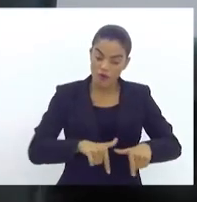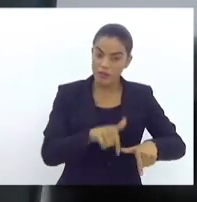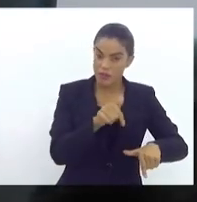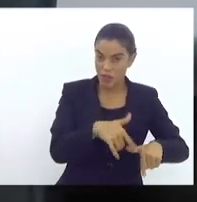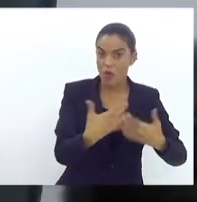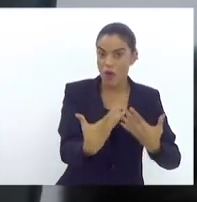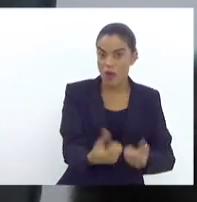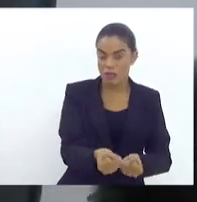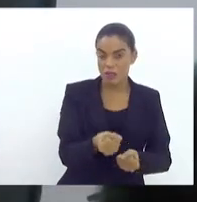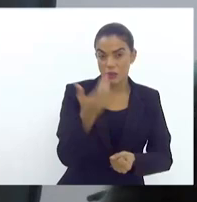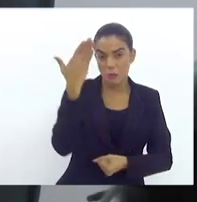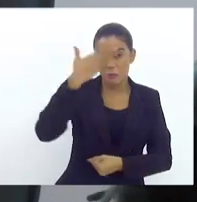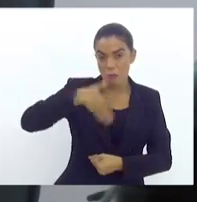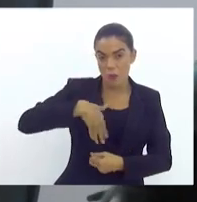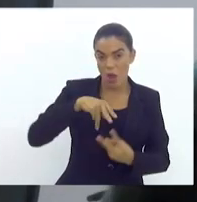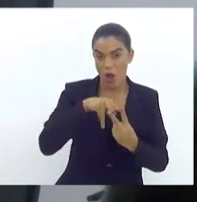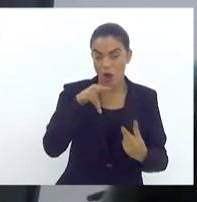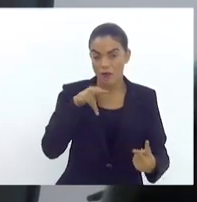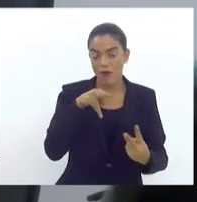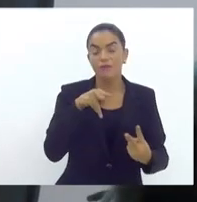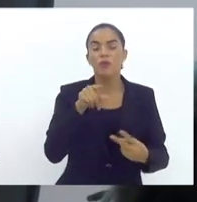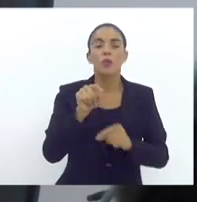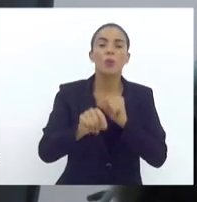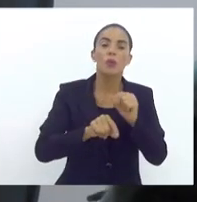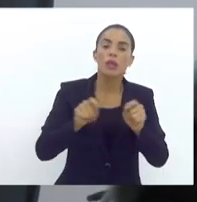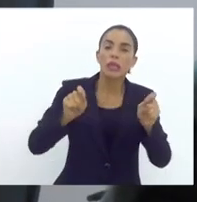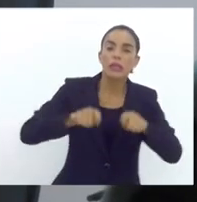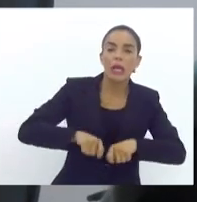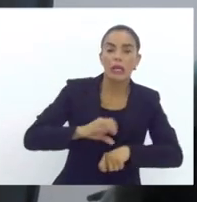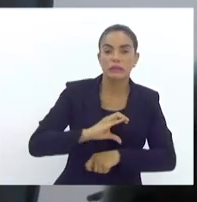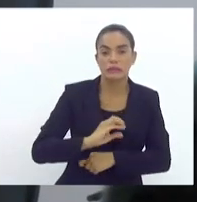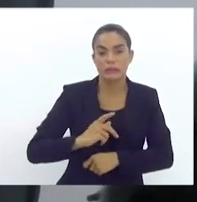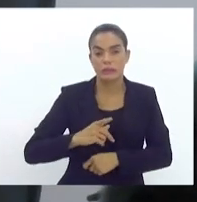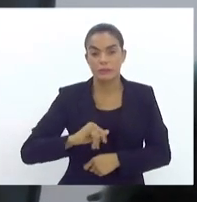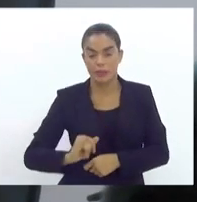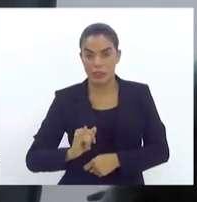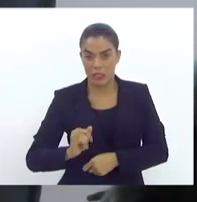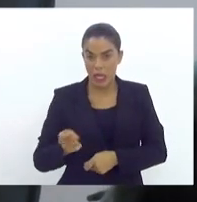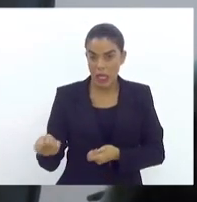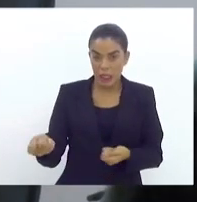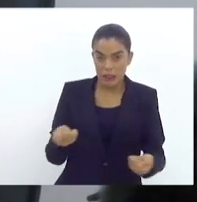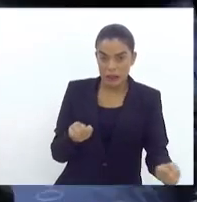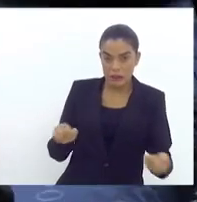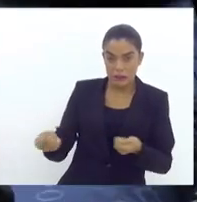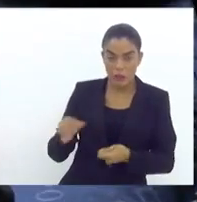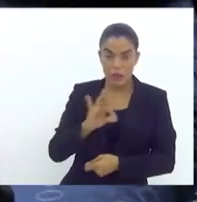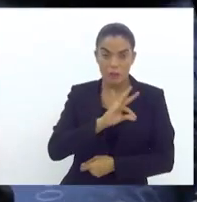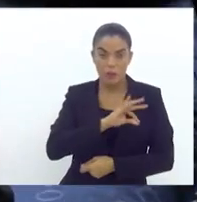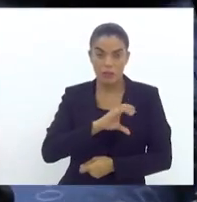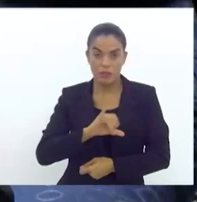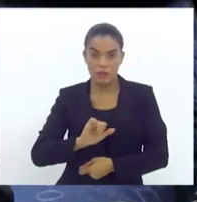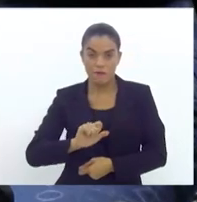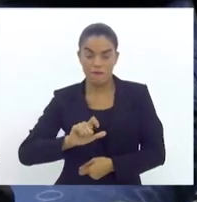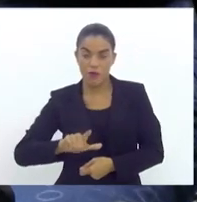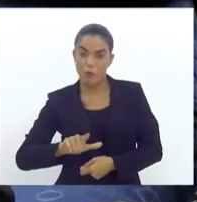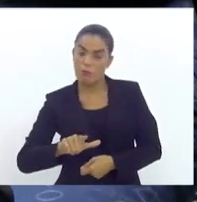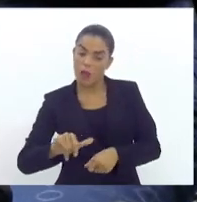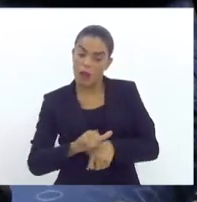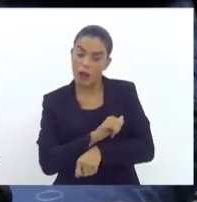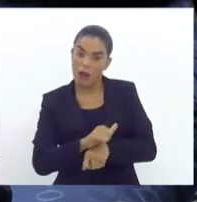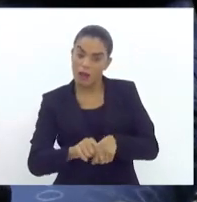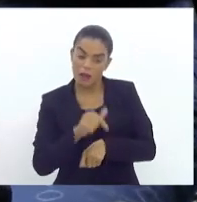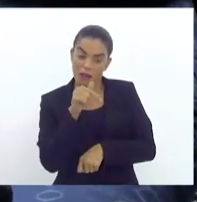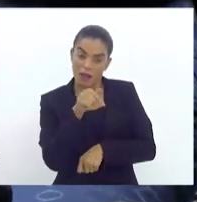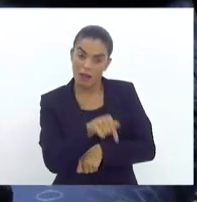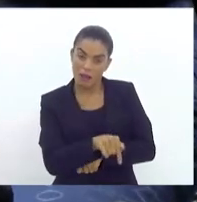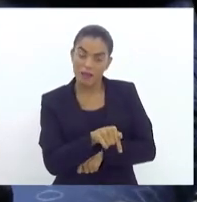te aceitar como prova digital O que que a gente pode fazer aqui na CPI articular com a polícia civil para que esse equipamento que